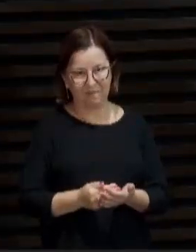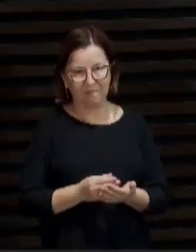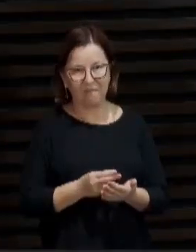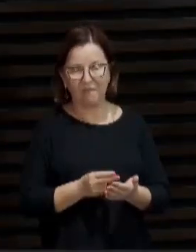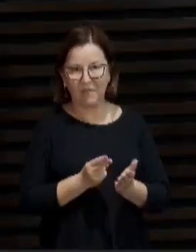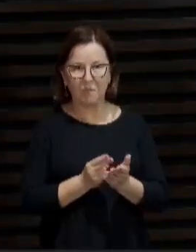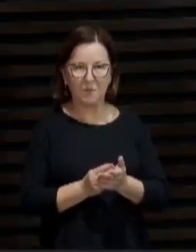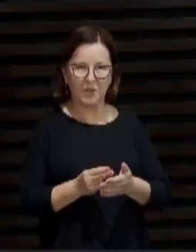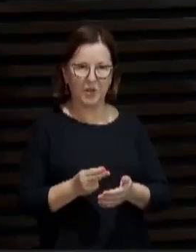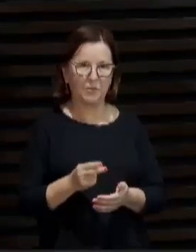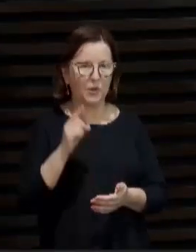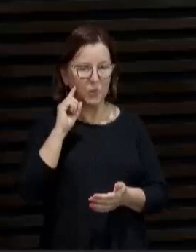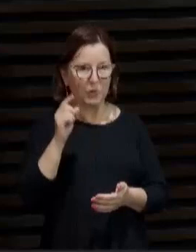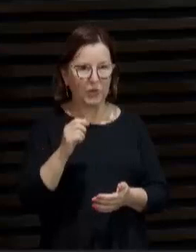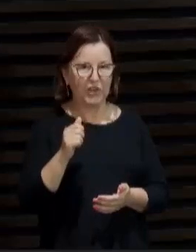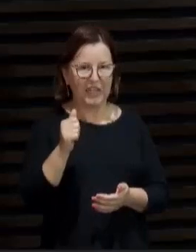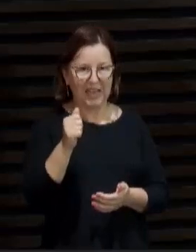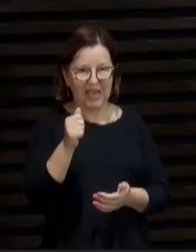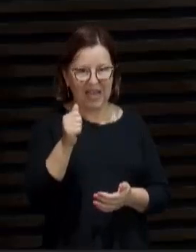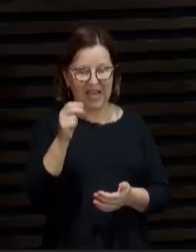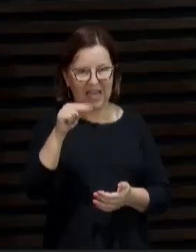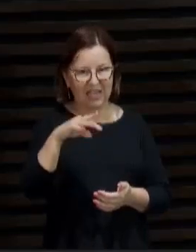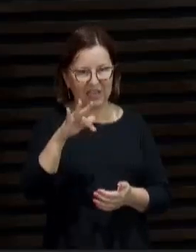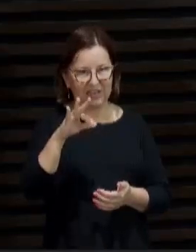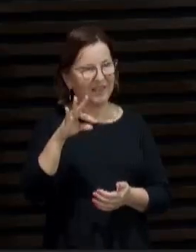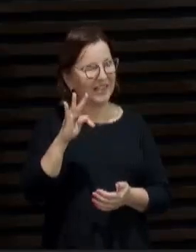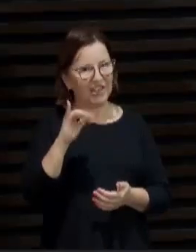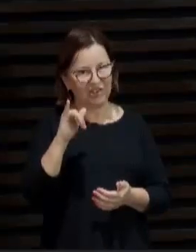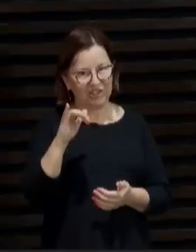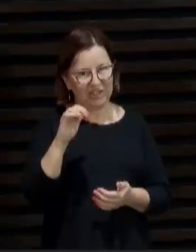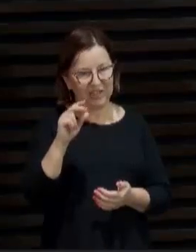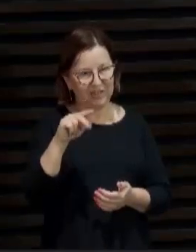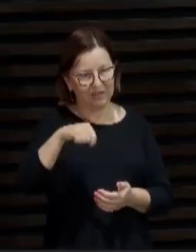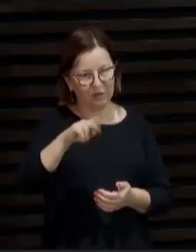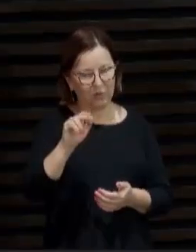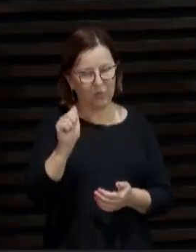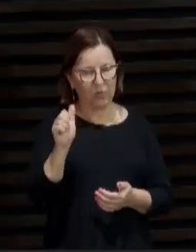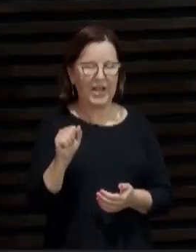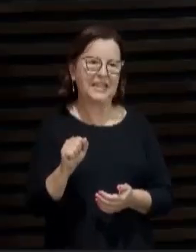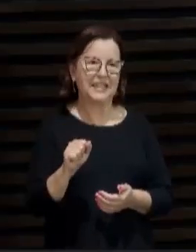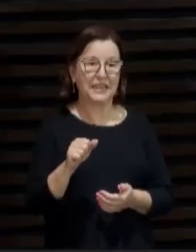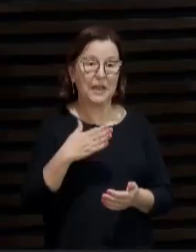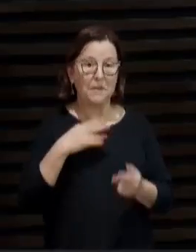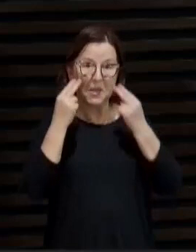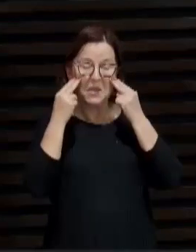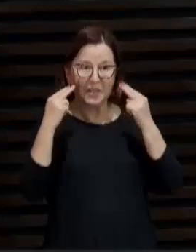Antipas, minha testemunha, meu fiel, o qual foi morto entre vós, onde Satanás